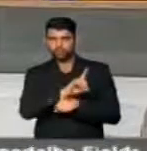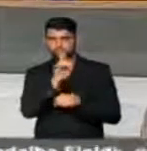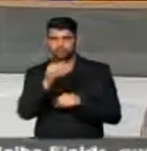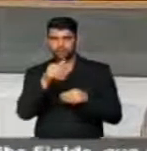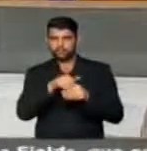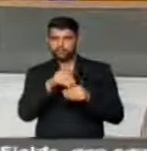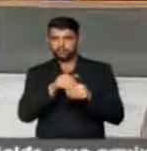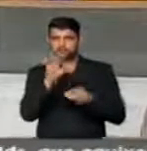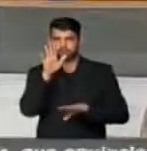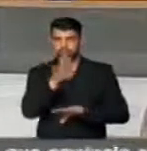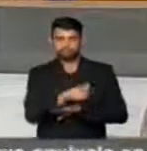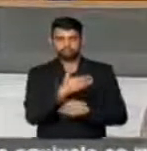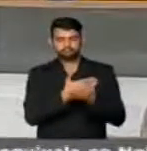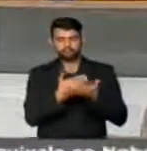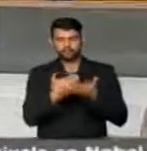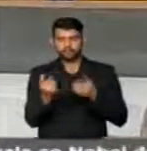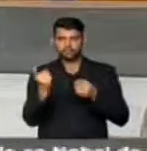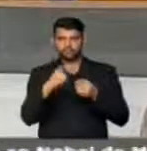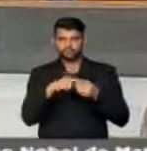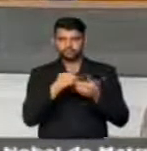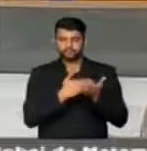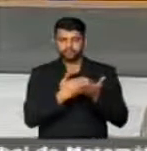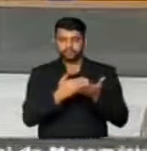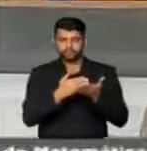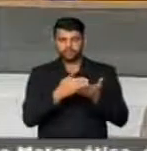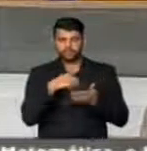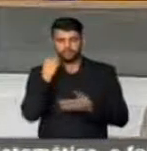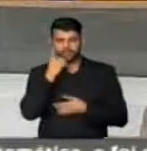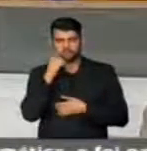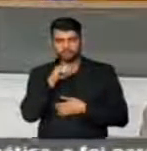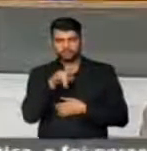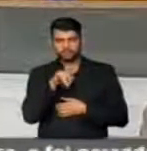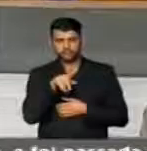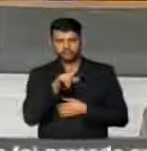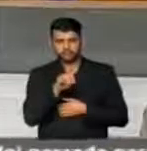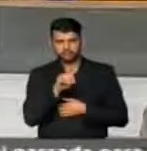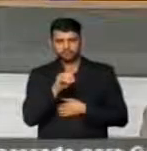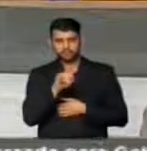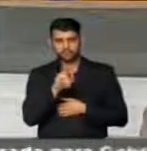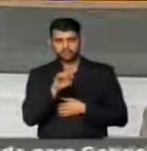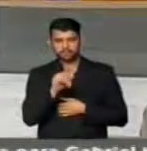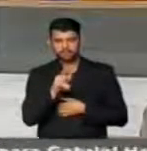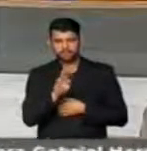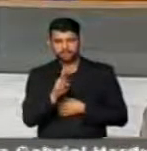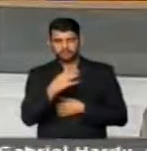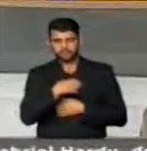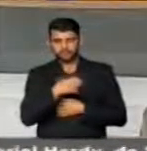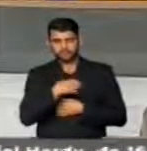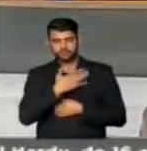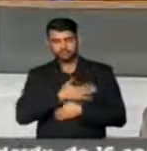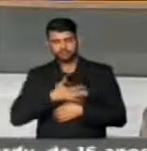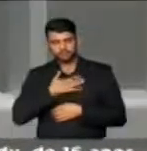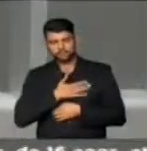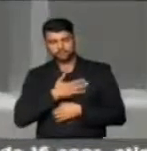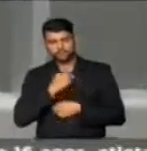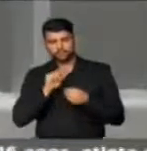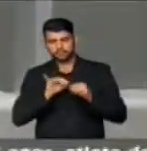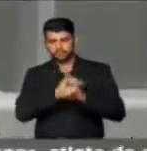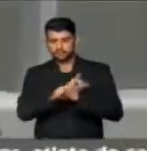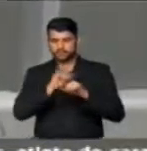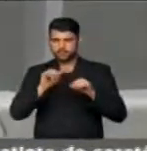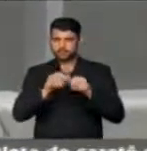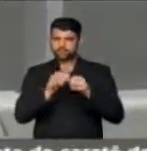das votações desta tarde não é chamada. Vamos ouvir agora o deputado Davidson Magalhães, do PCdoB da Bahia. Gostaria que fosse